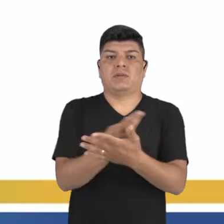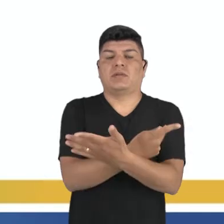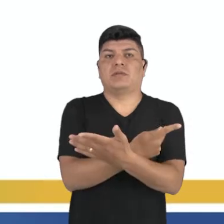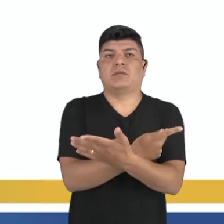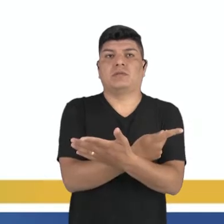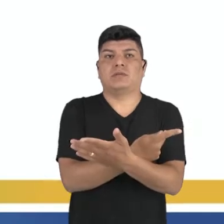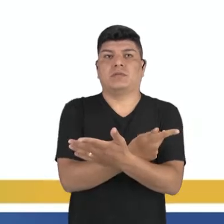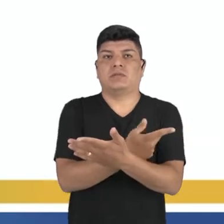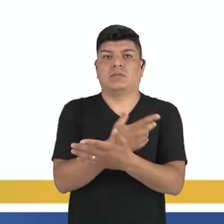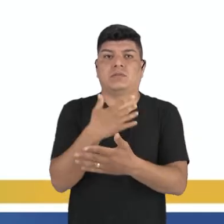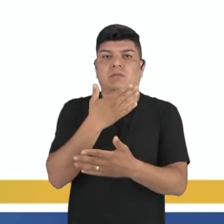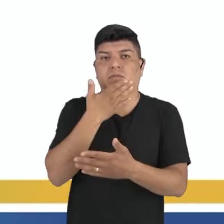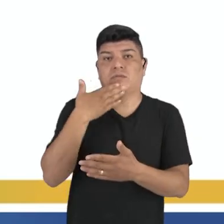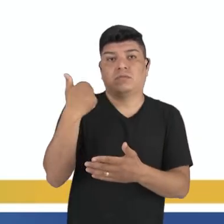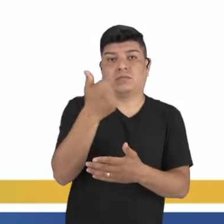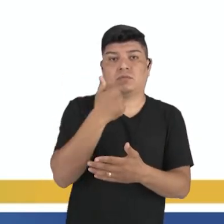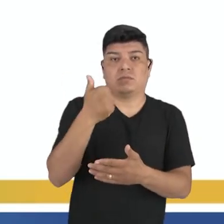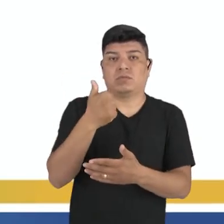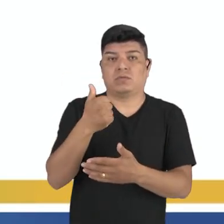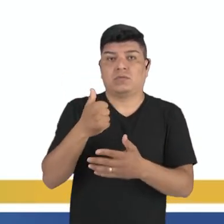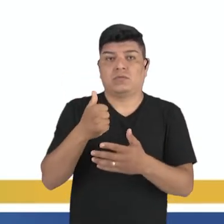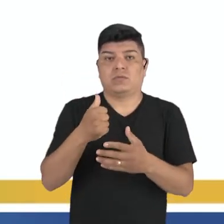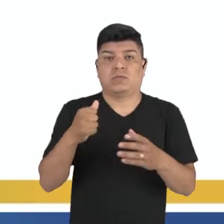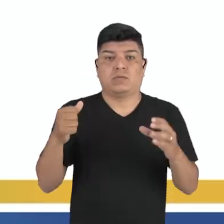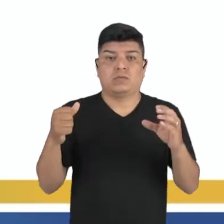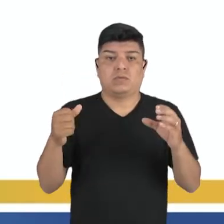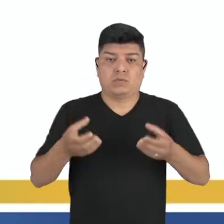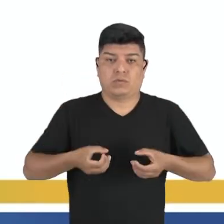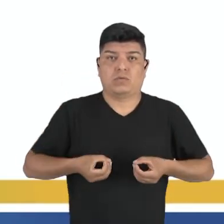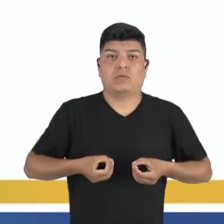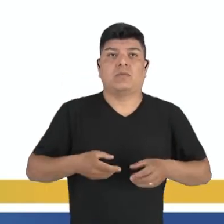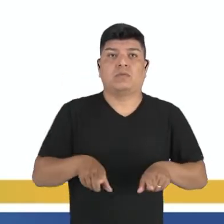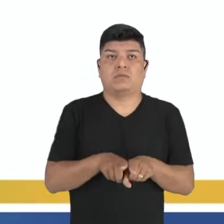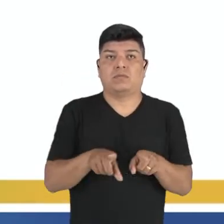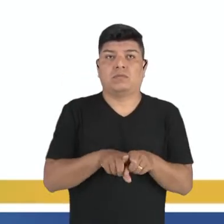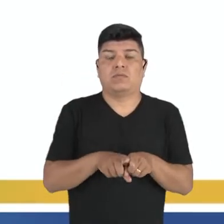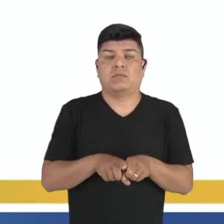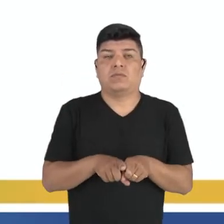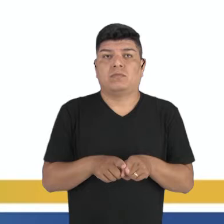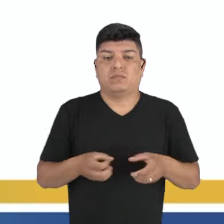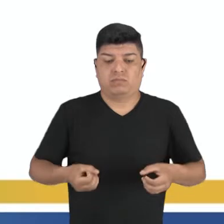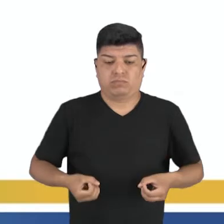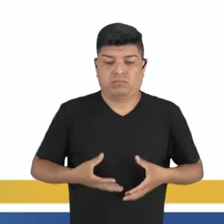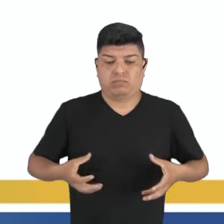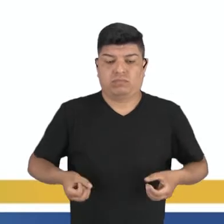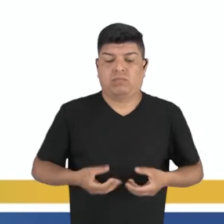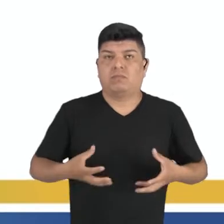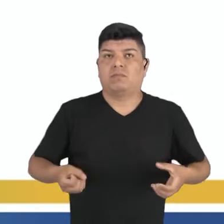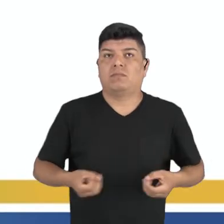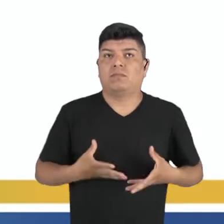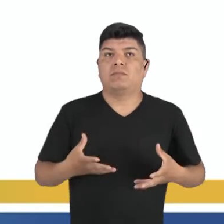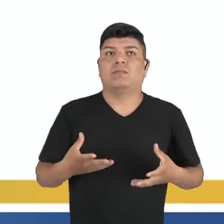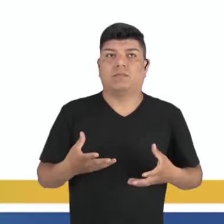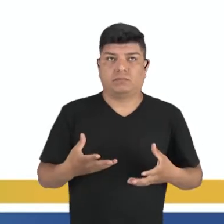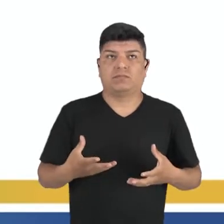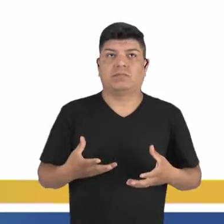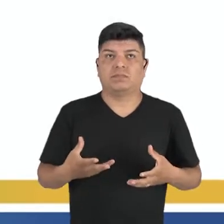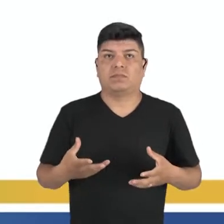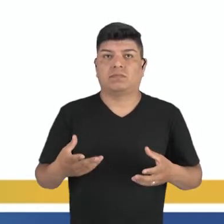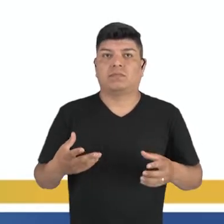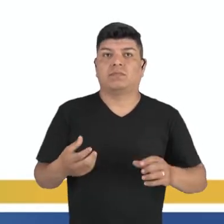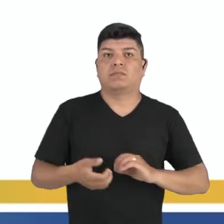o amadurecimento de um óvulo, né? E aí tem a ovulação, que é quando o ovócito ele vai caminhar ali pela trompa